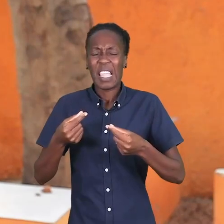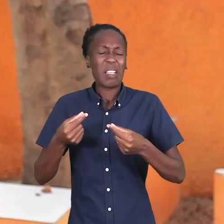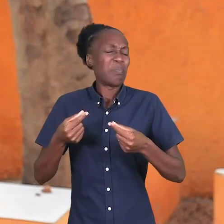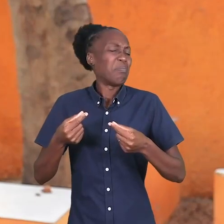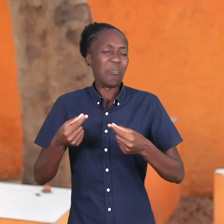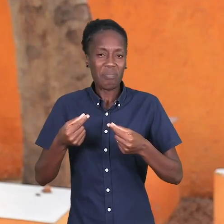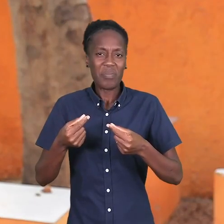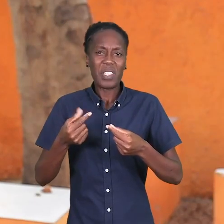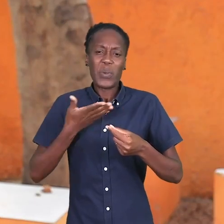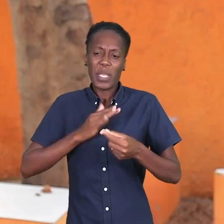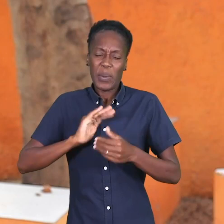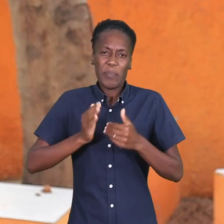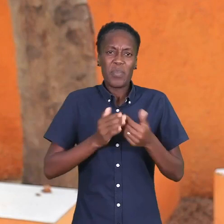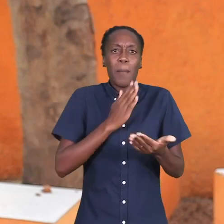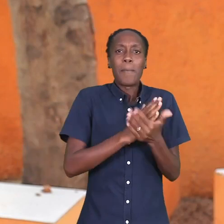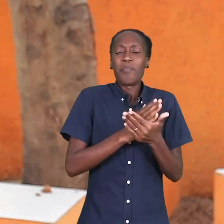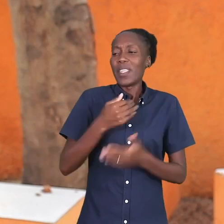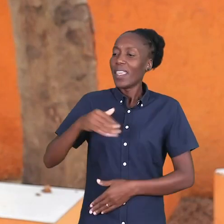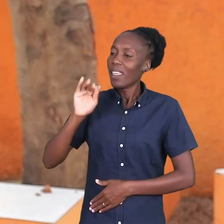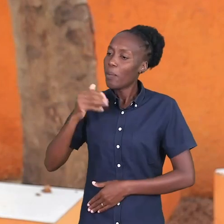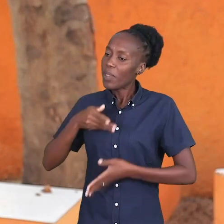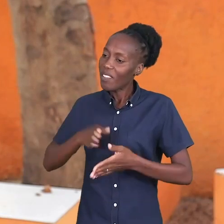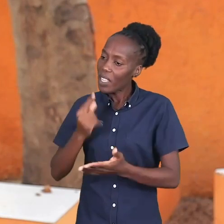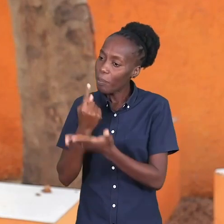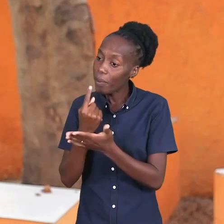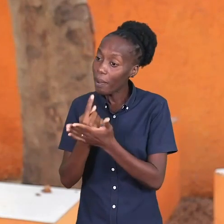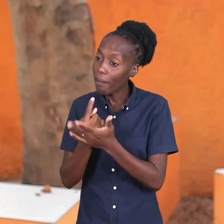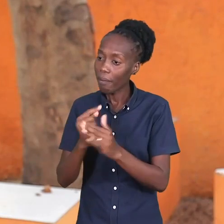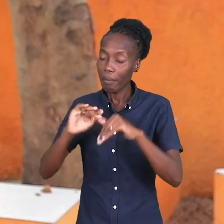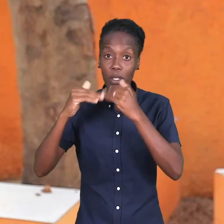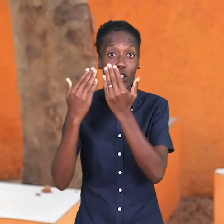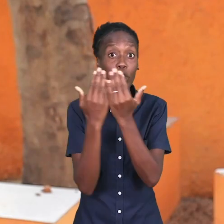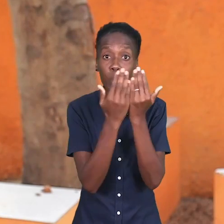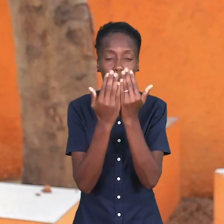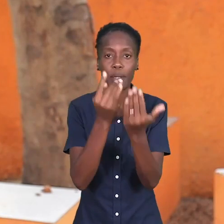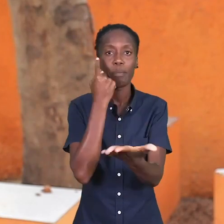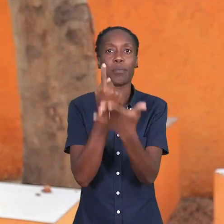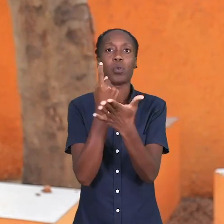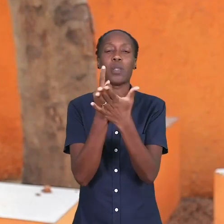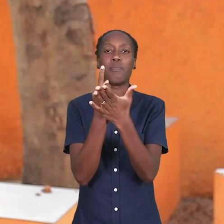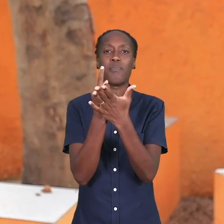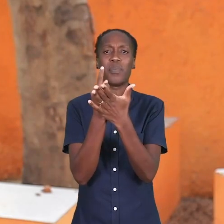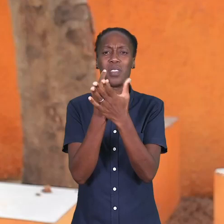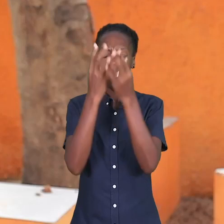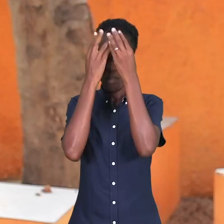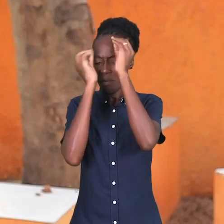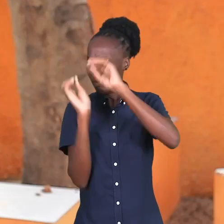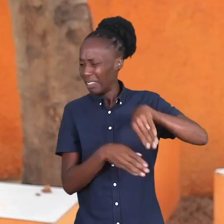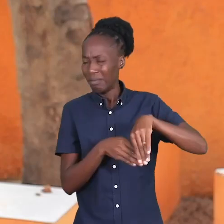Às vezes vontade de parar de ir para a escola não me falta. Nunca falo isso aí. Escola em primeiro